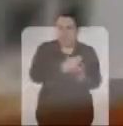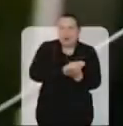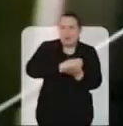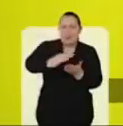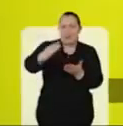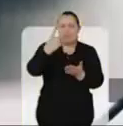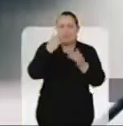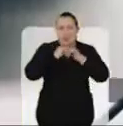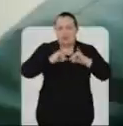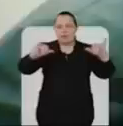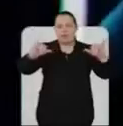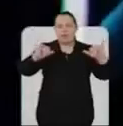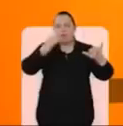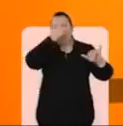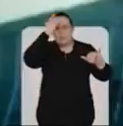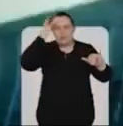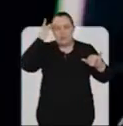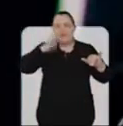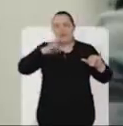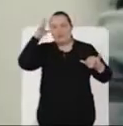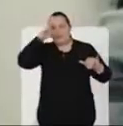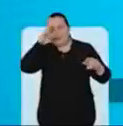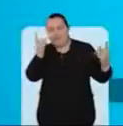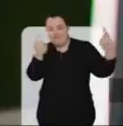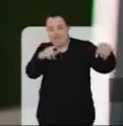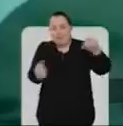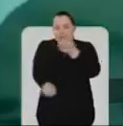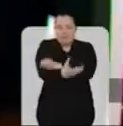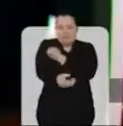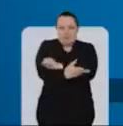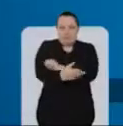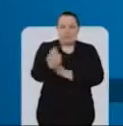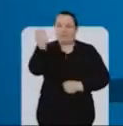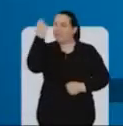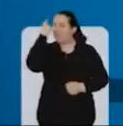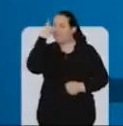Começa agora o programa de quem tem uma história de combate à corrupção. João Arruda 15.